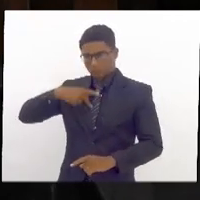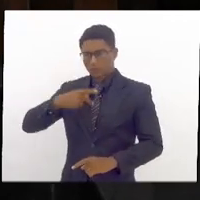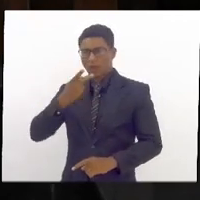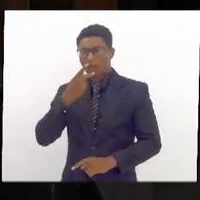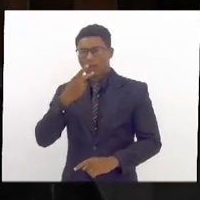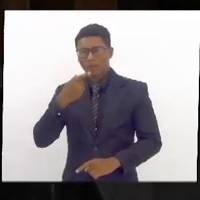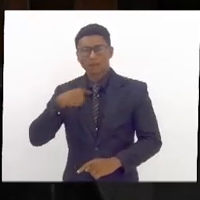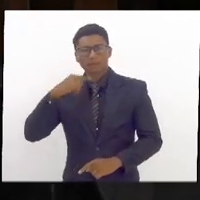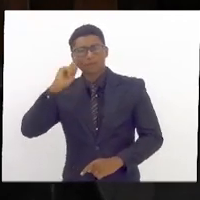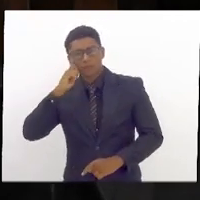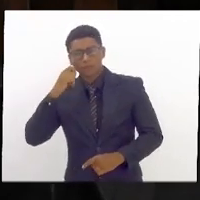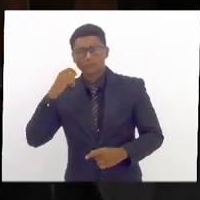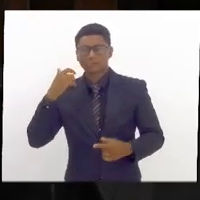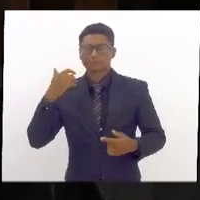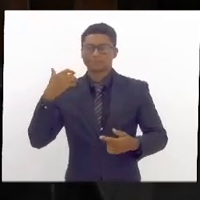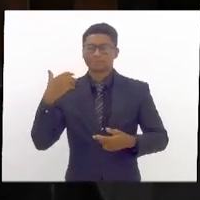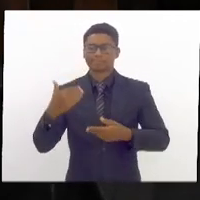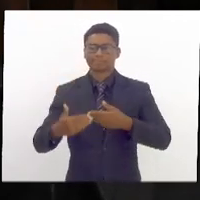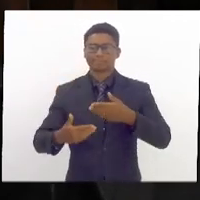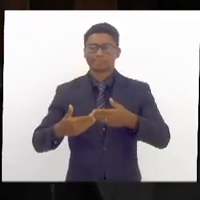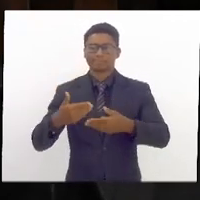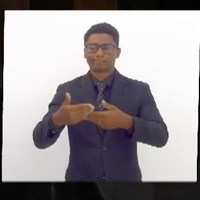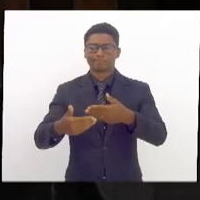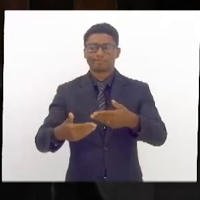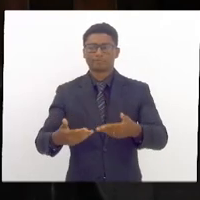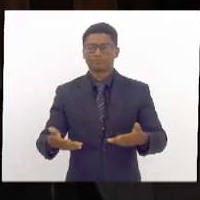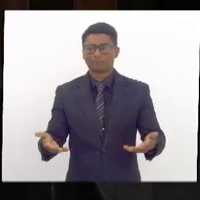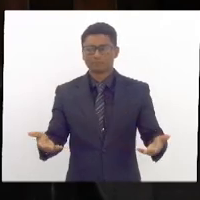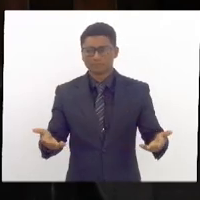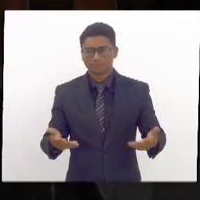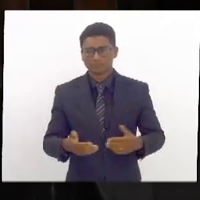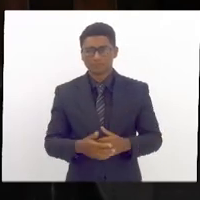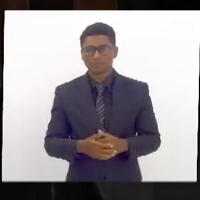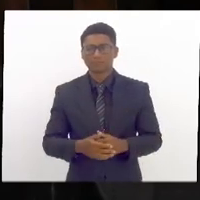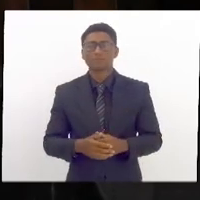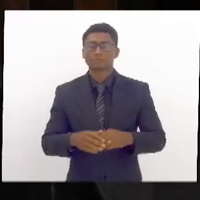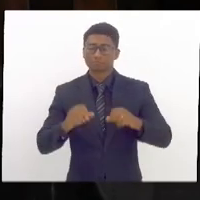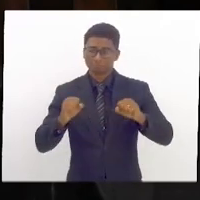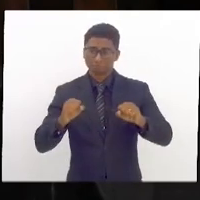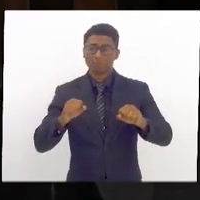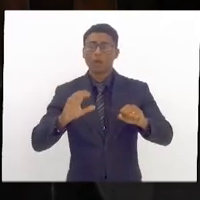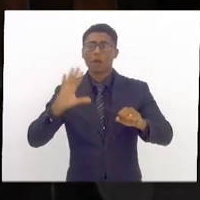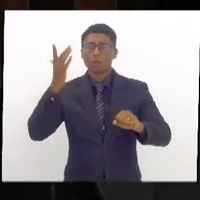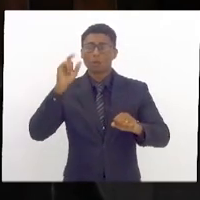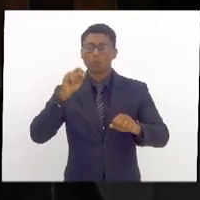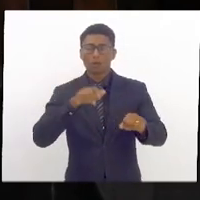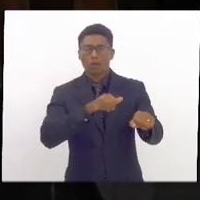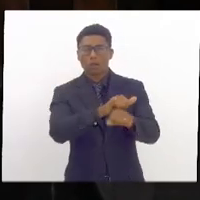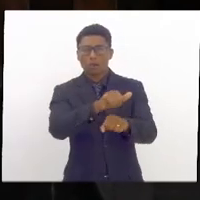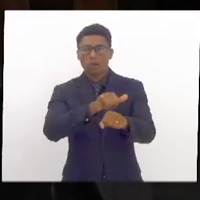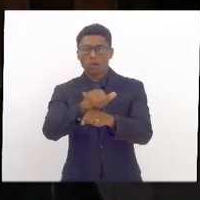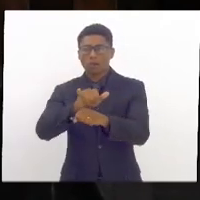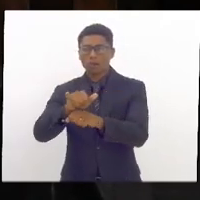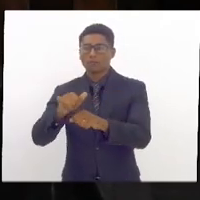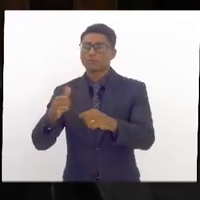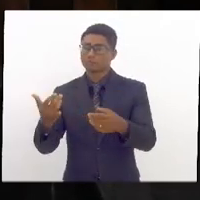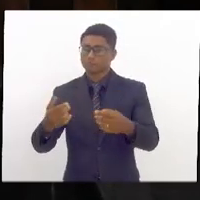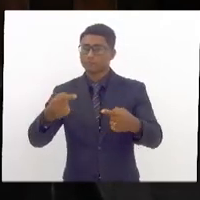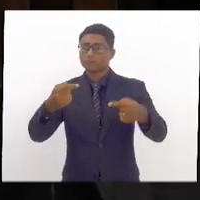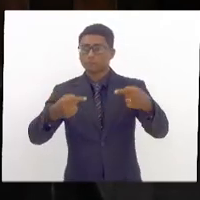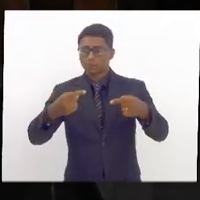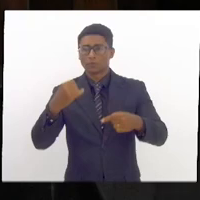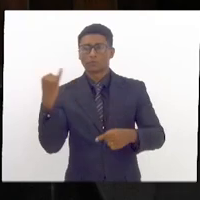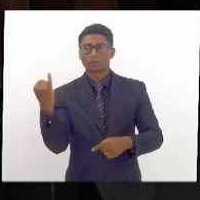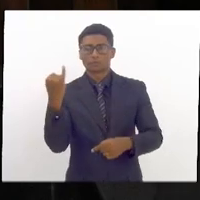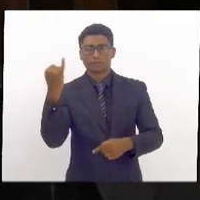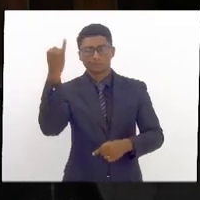passível de ser fraudada. Então, é uma discussão importante, é uma discussão que eu faço